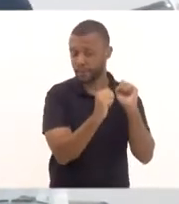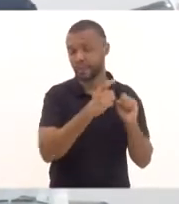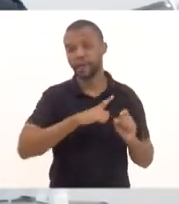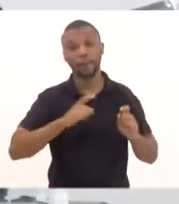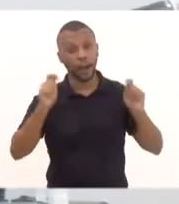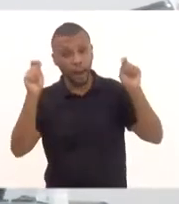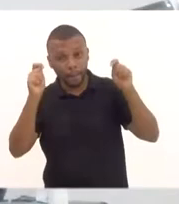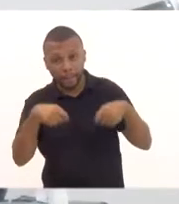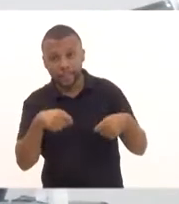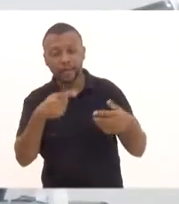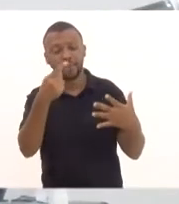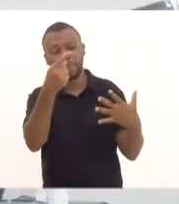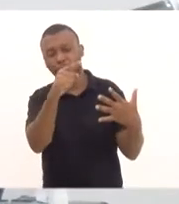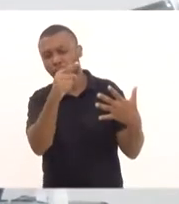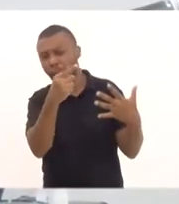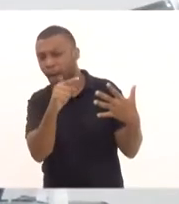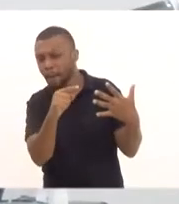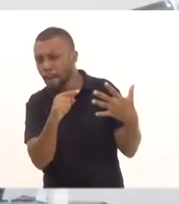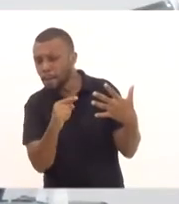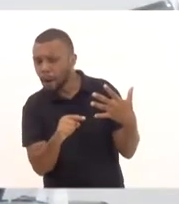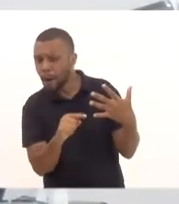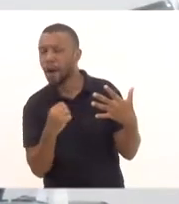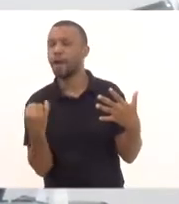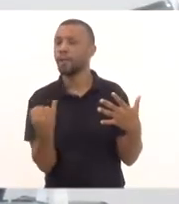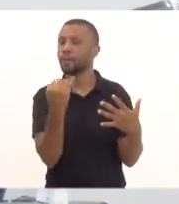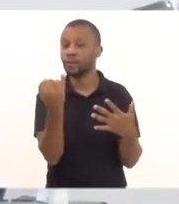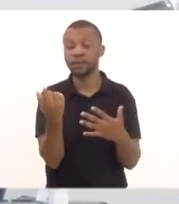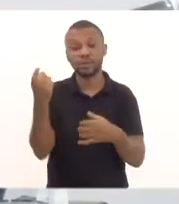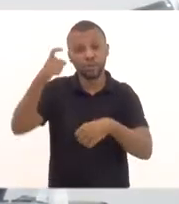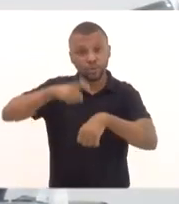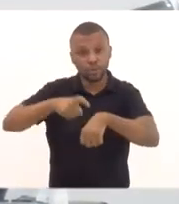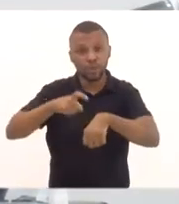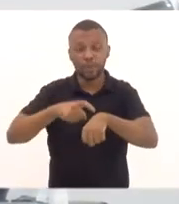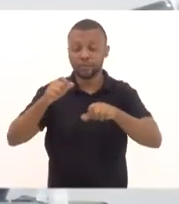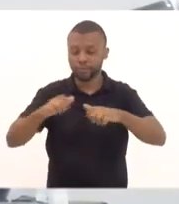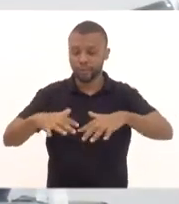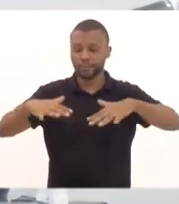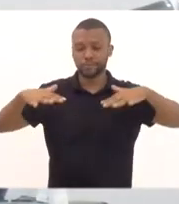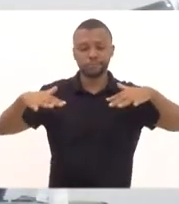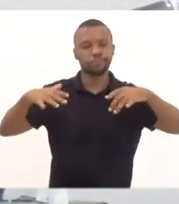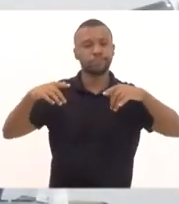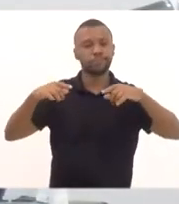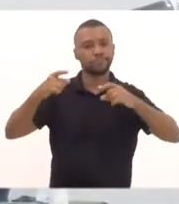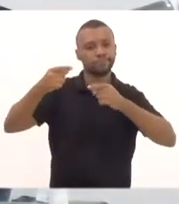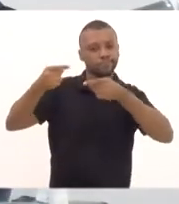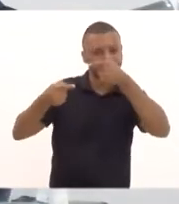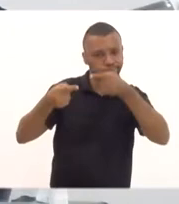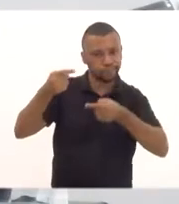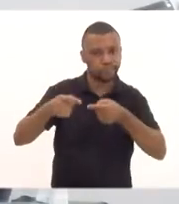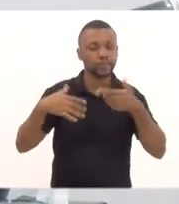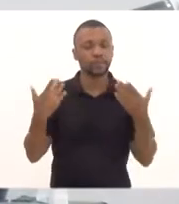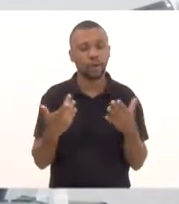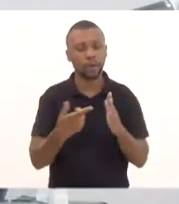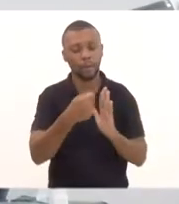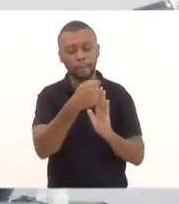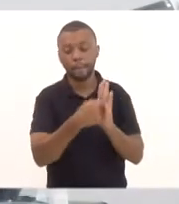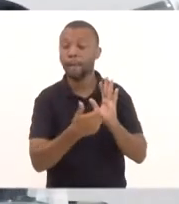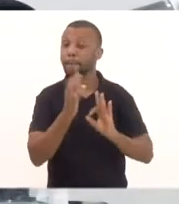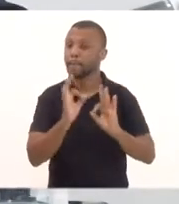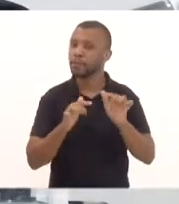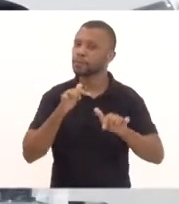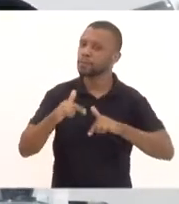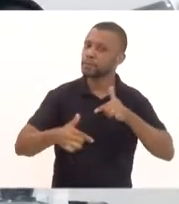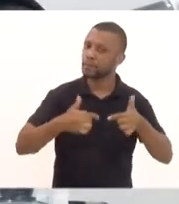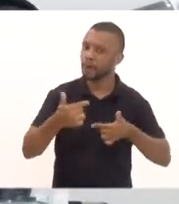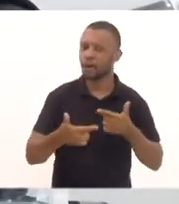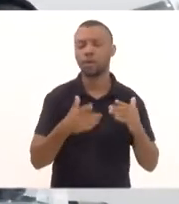os contrapontos necessários durante as bom então assim de modo geral é concordando com plano de trabalho complementando a